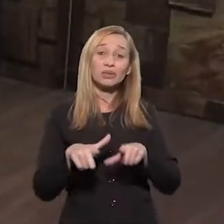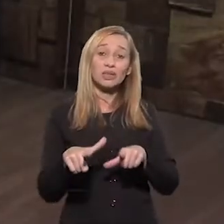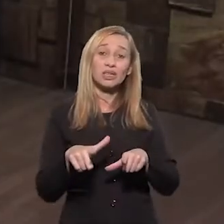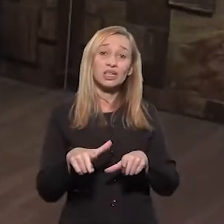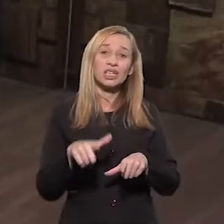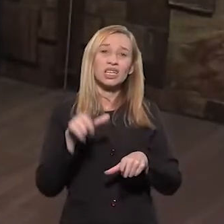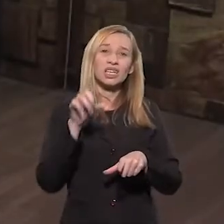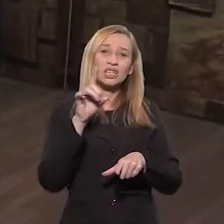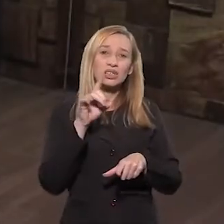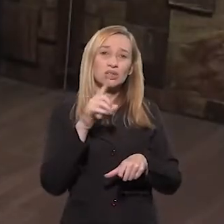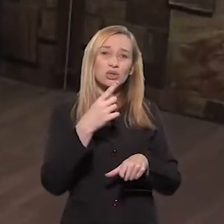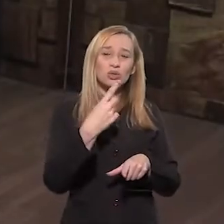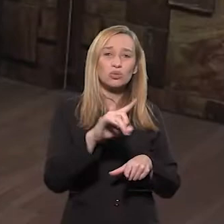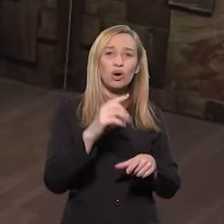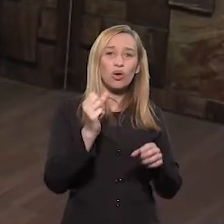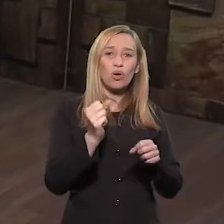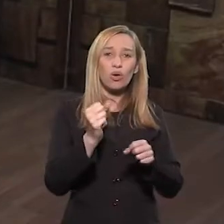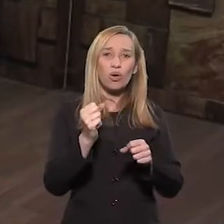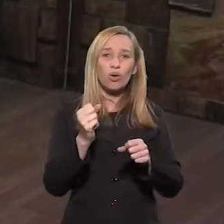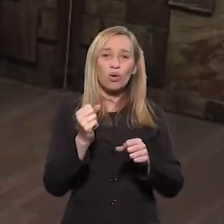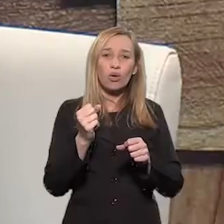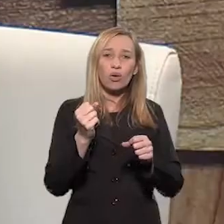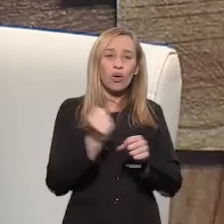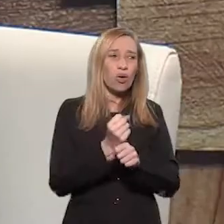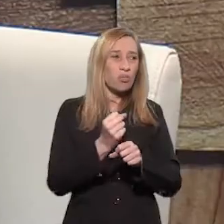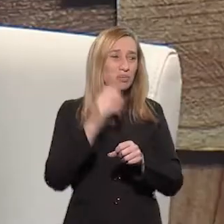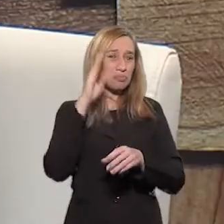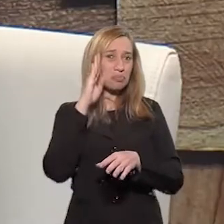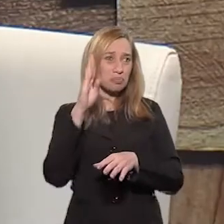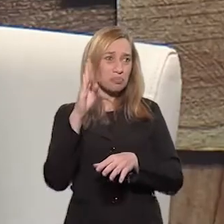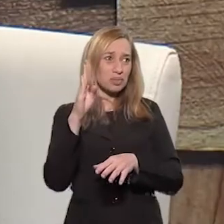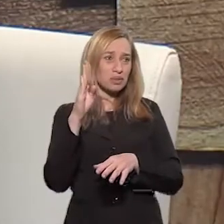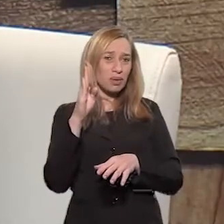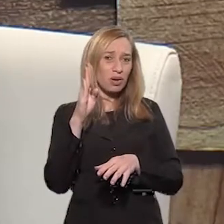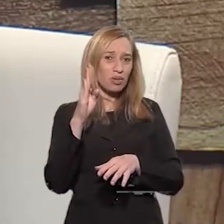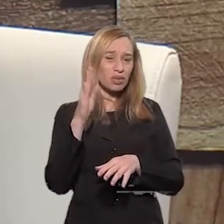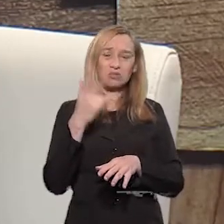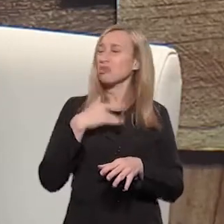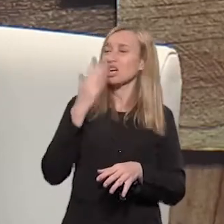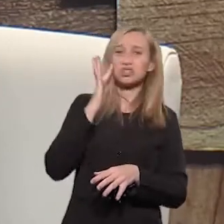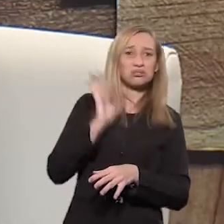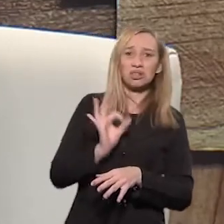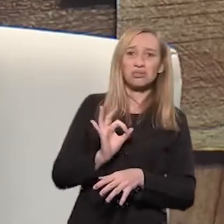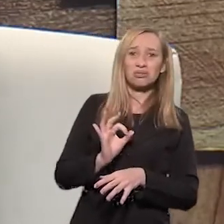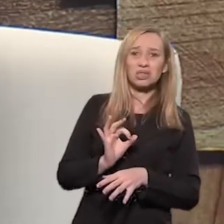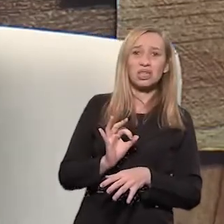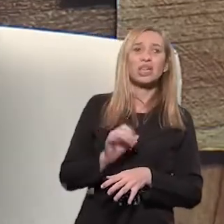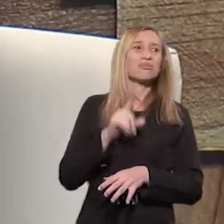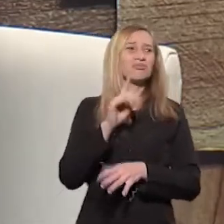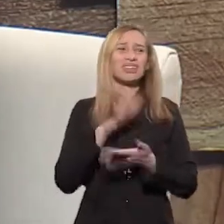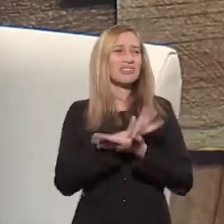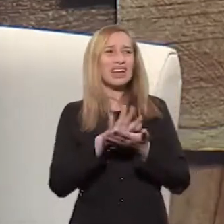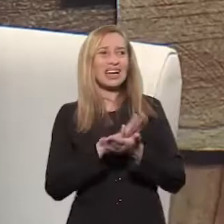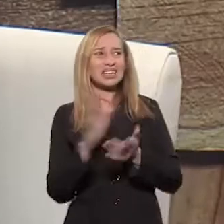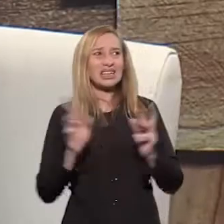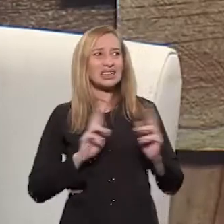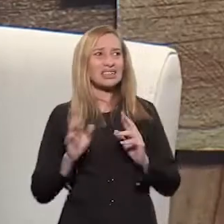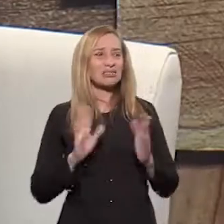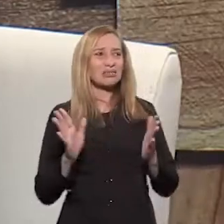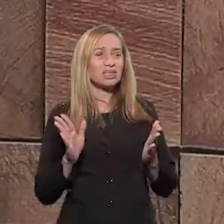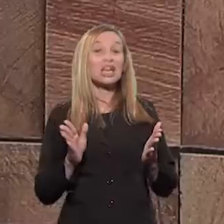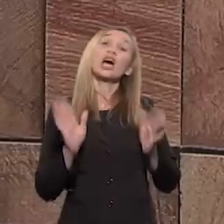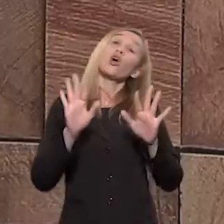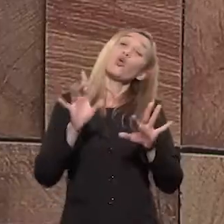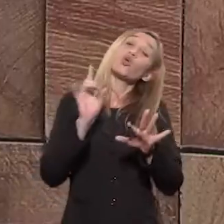trabalho é sua obra-prima ou... Não acho, não. Não teve nada de especial em relação aos